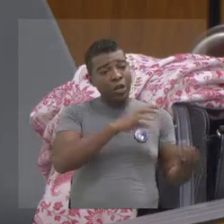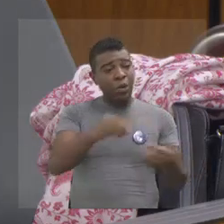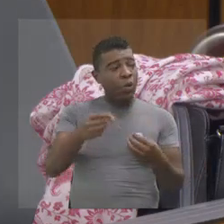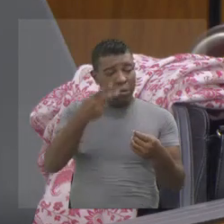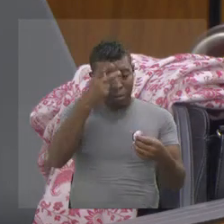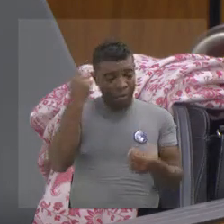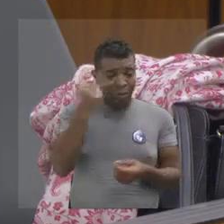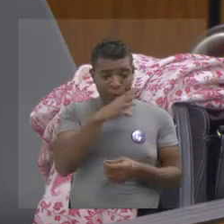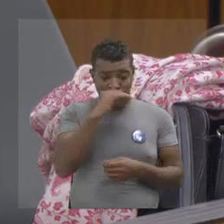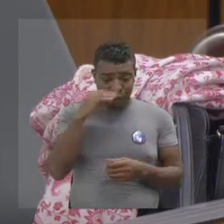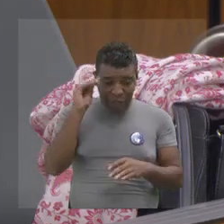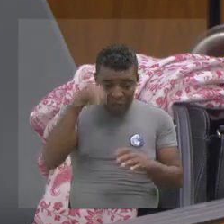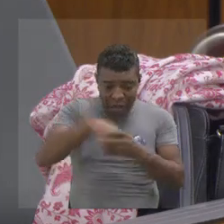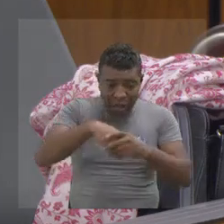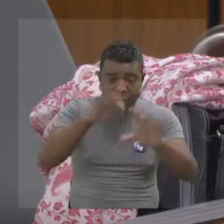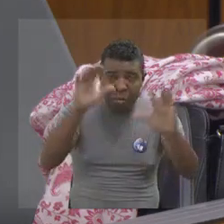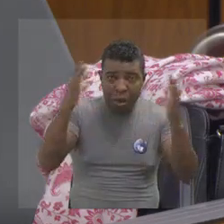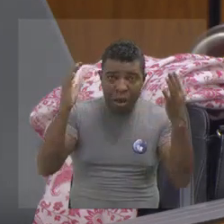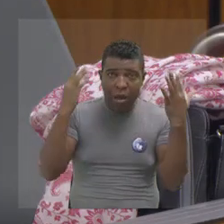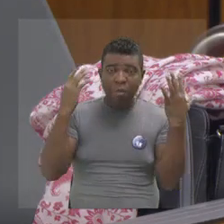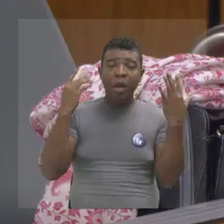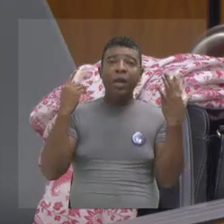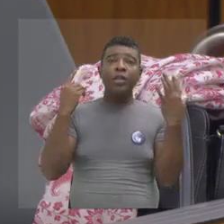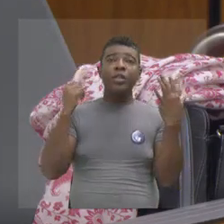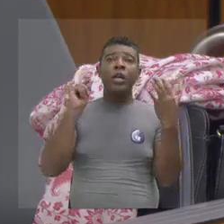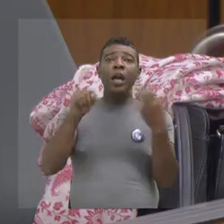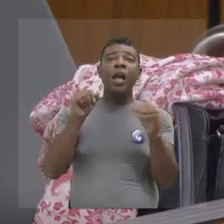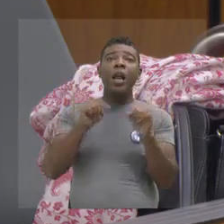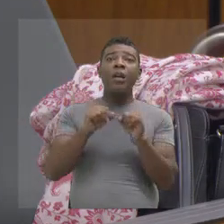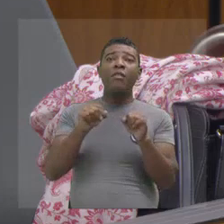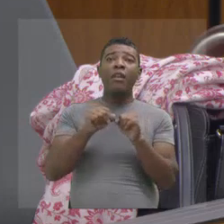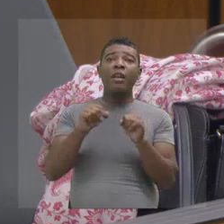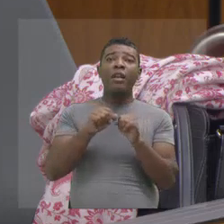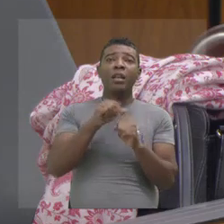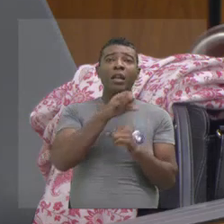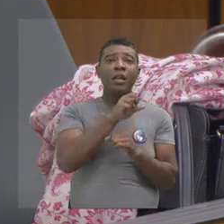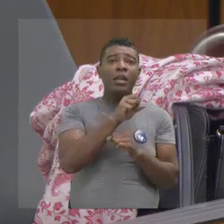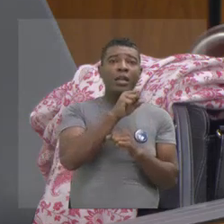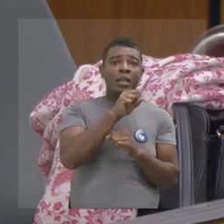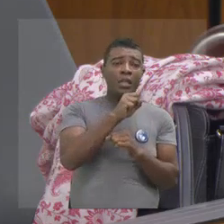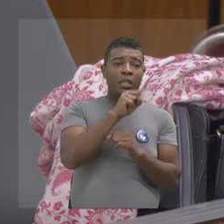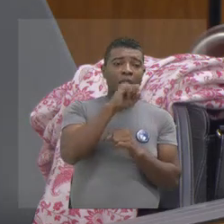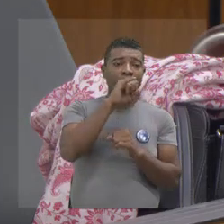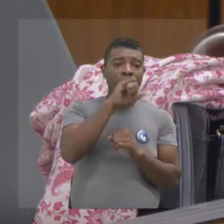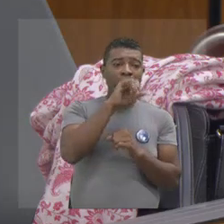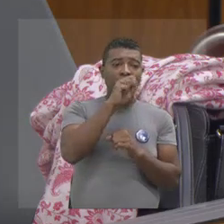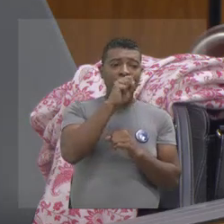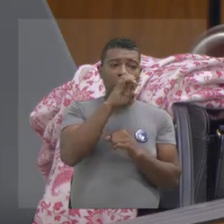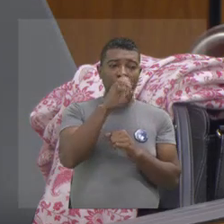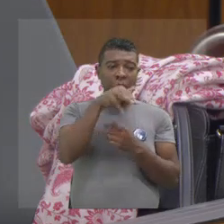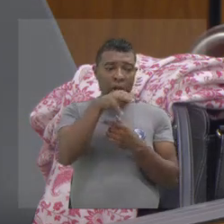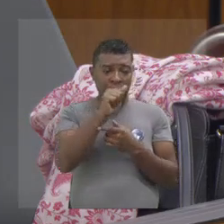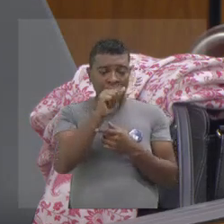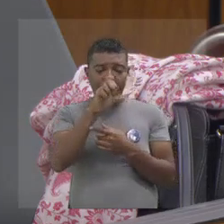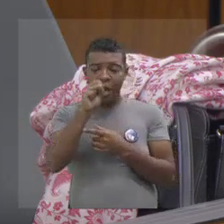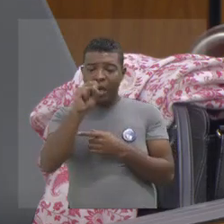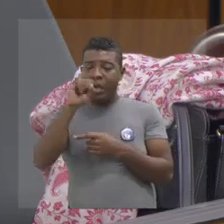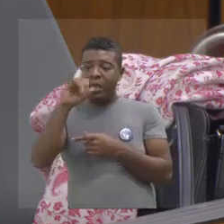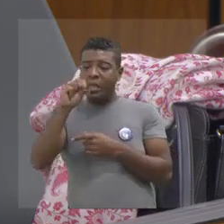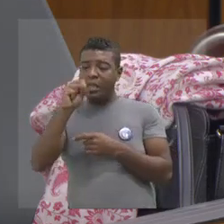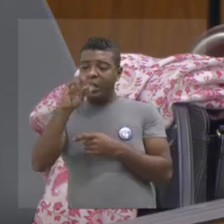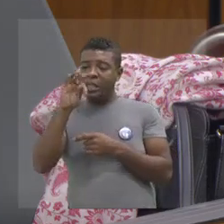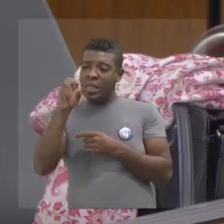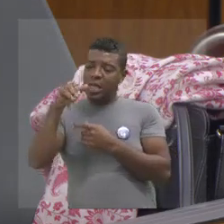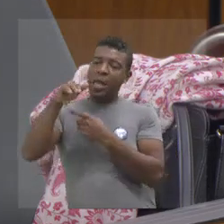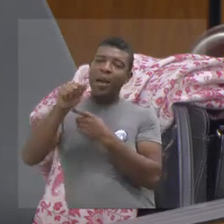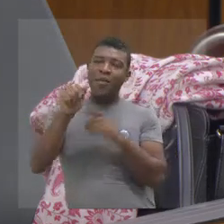passado dentro da secretaria ela faz até um trocadilho com a palavra cinema e sistema Mas eu sou a primeira secretária